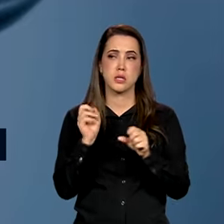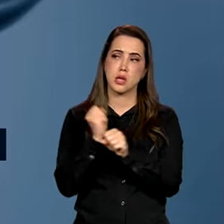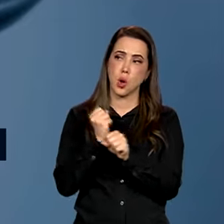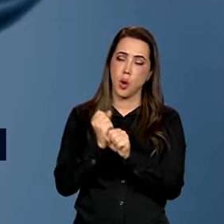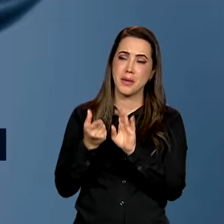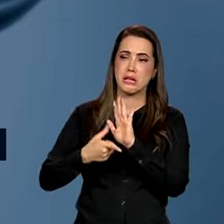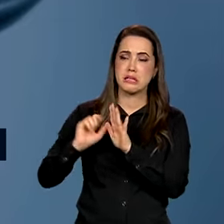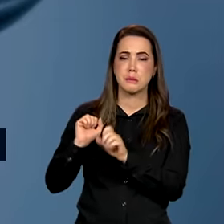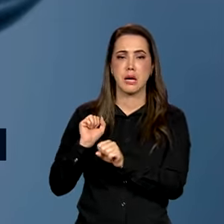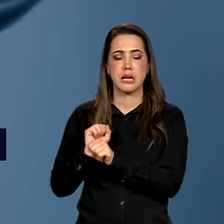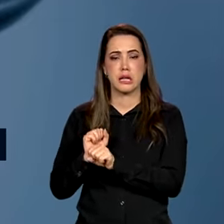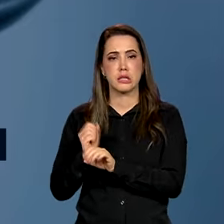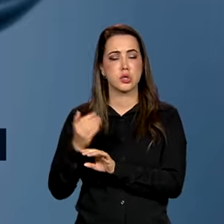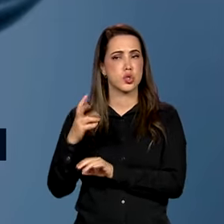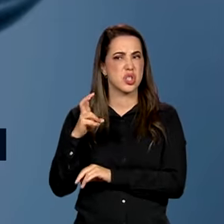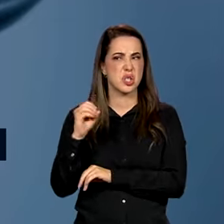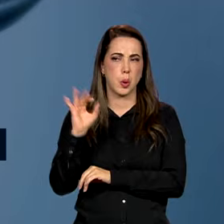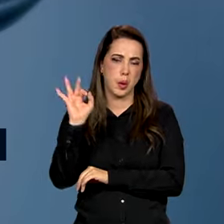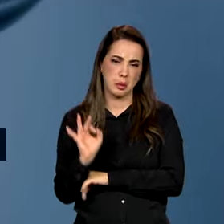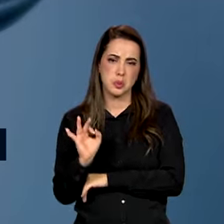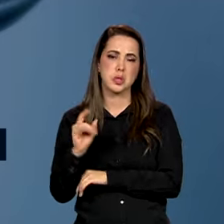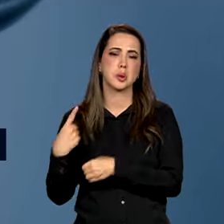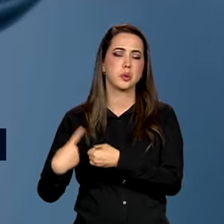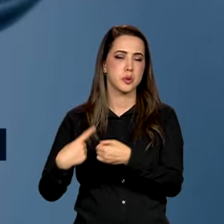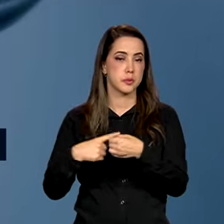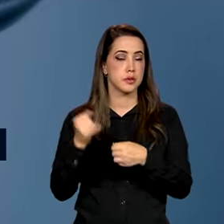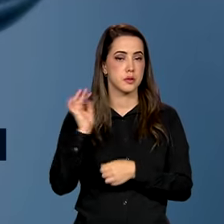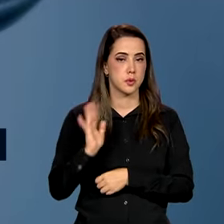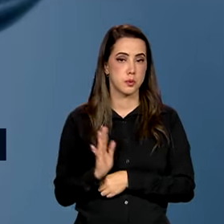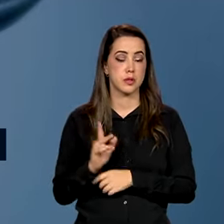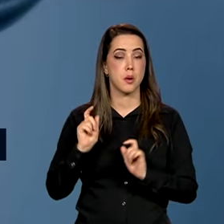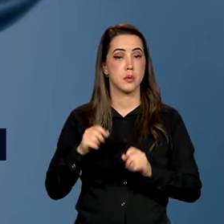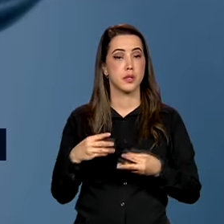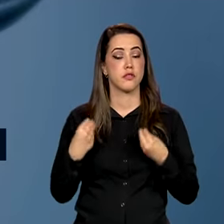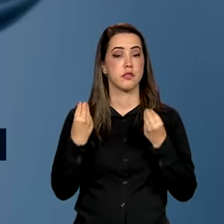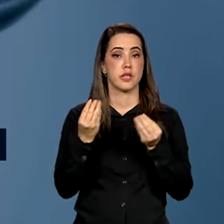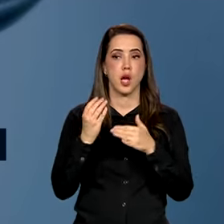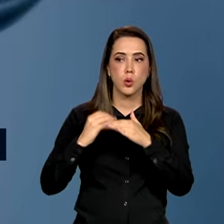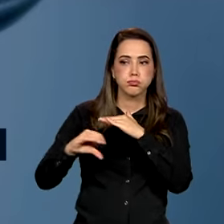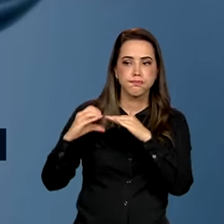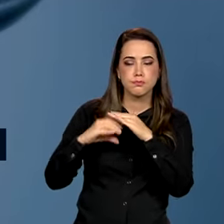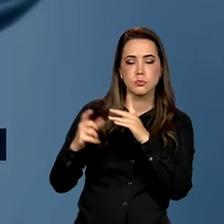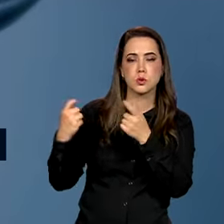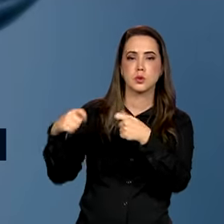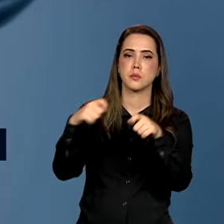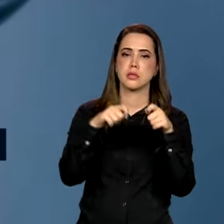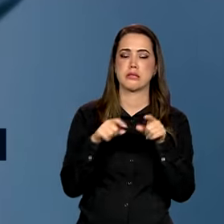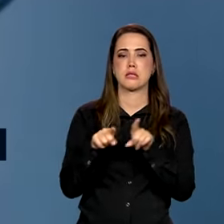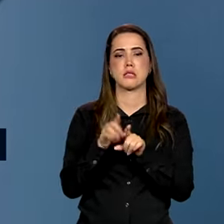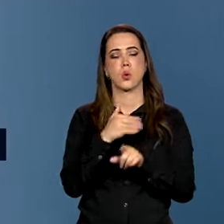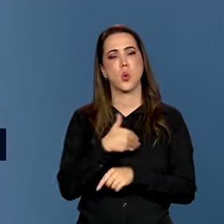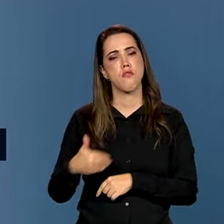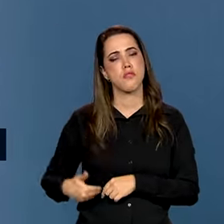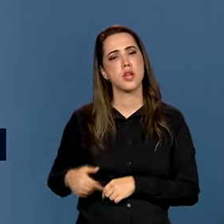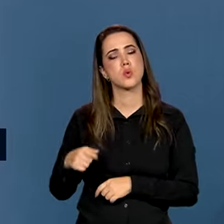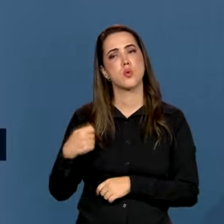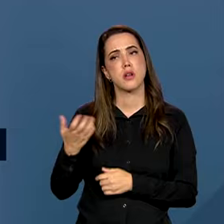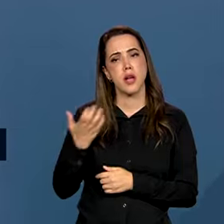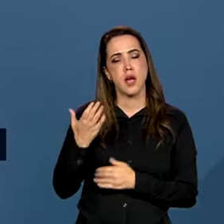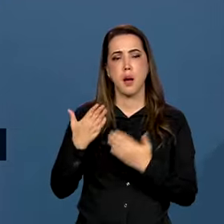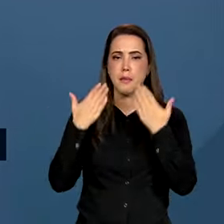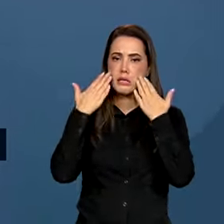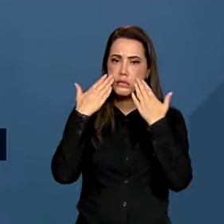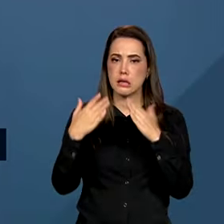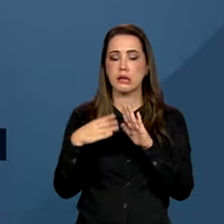de Metade dos Municípios brasileiros para poder disponibilizar os recursos necessários o governo pretende apresentar